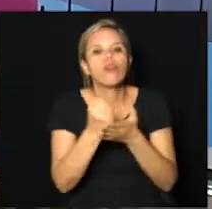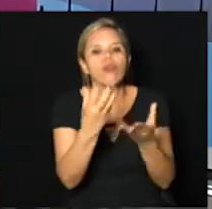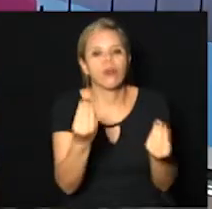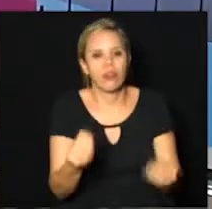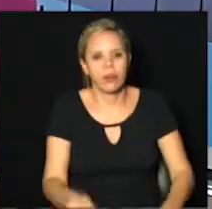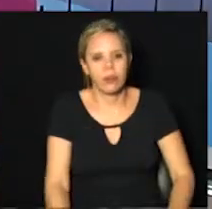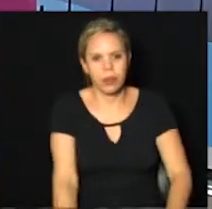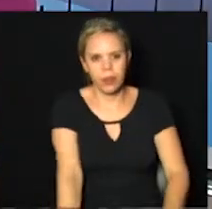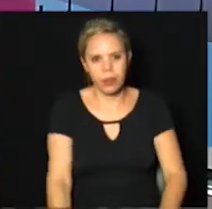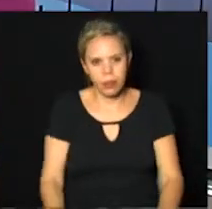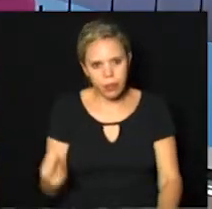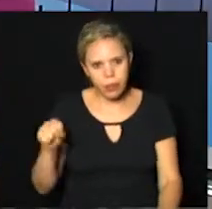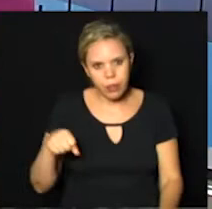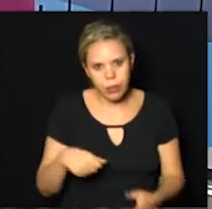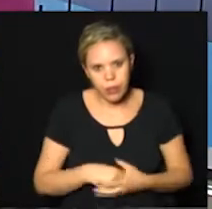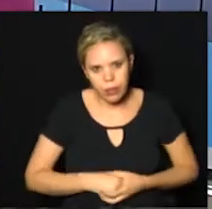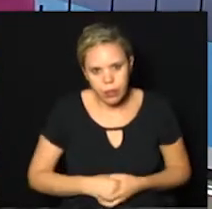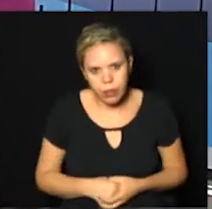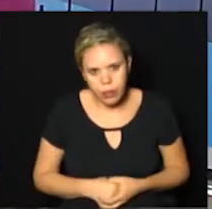bastante?